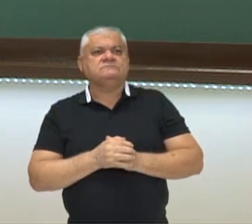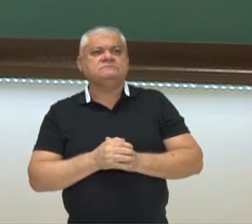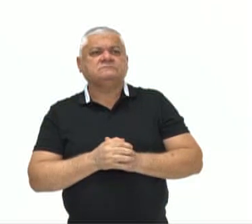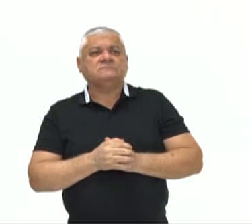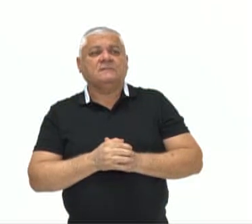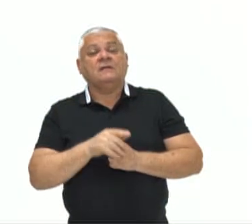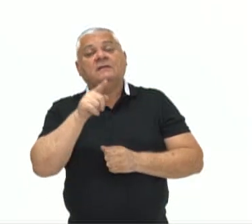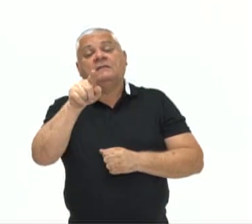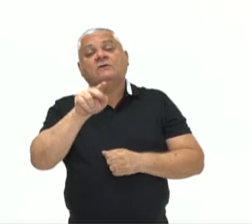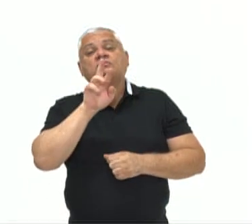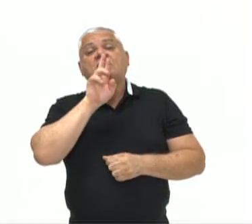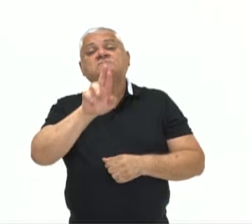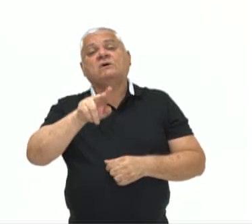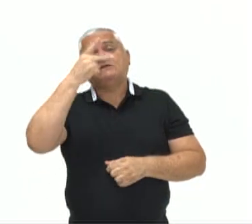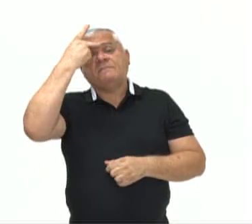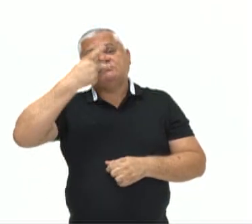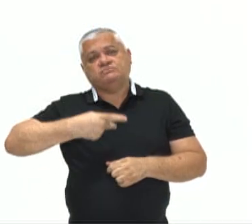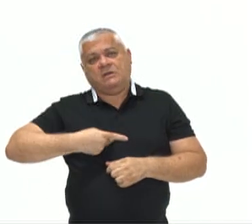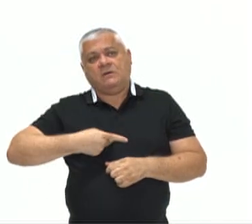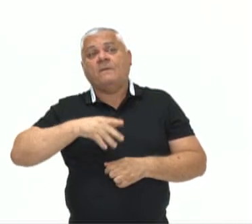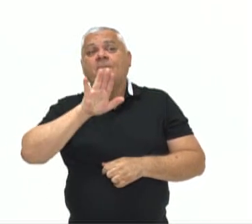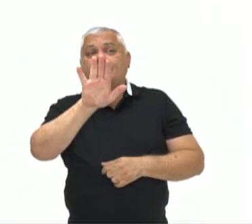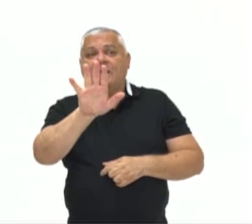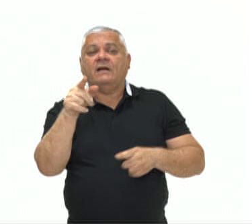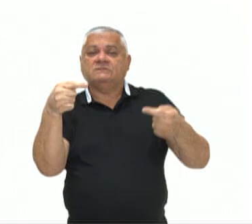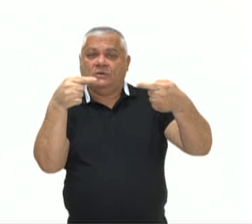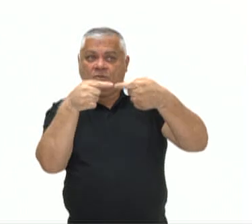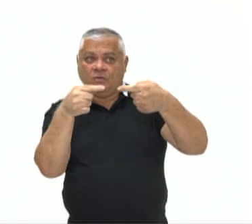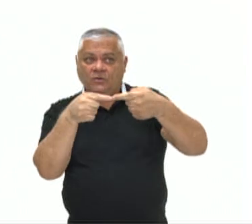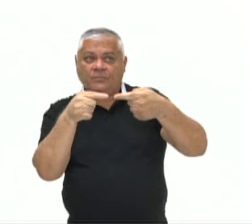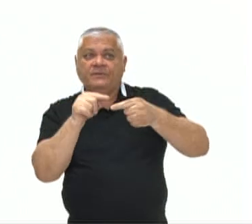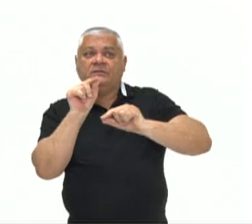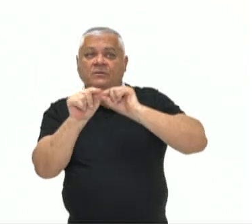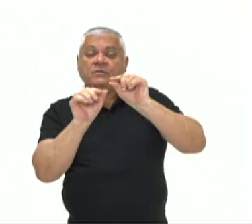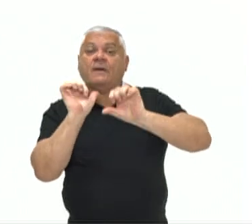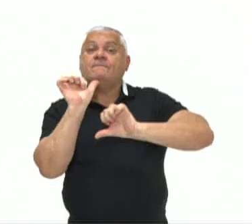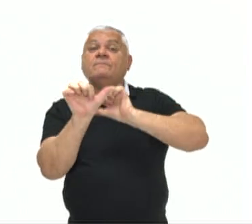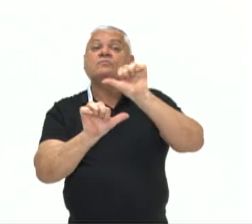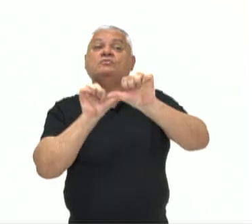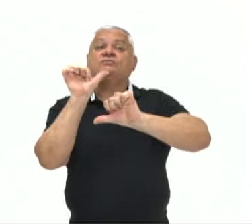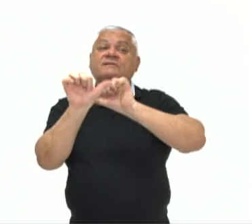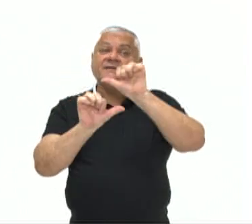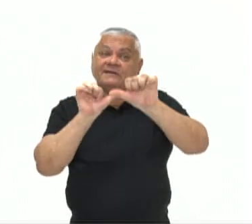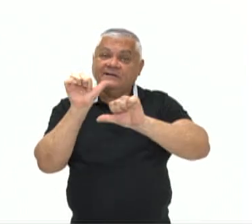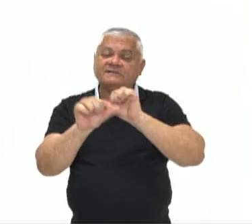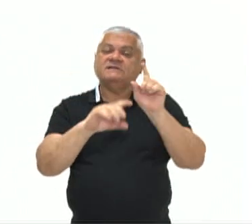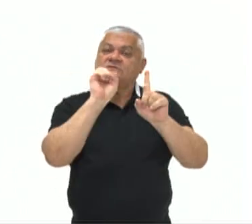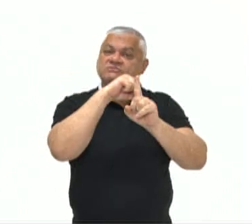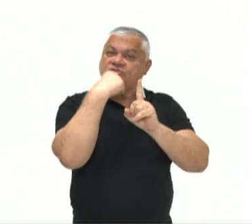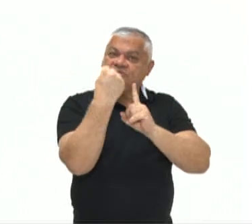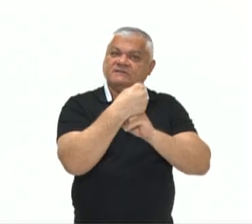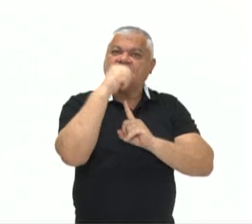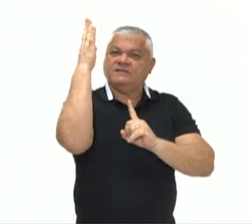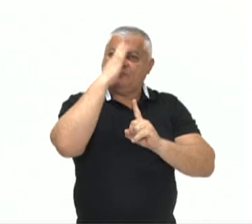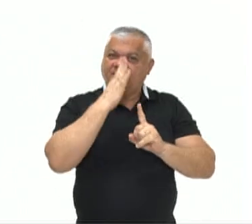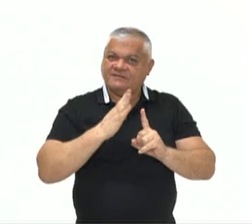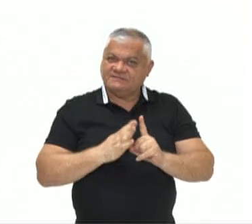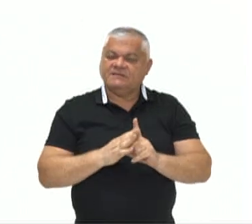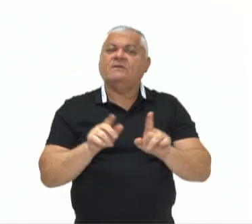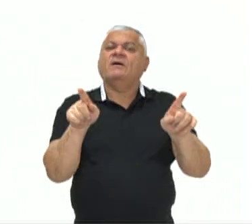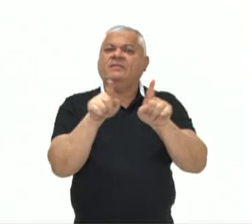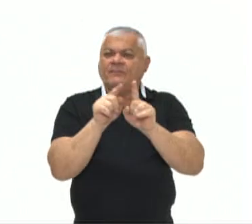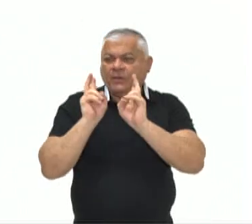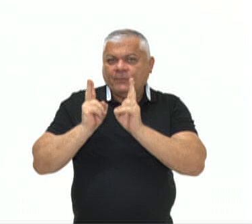Sua resposta, ainda que pessoal, deve levar em consideração as mudanças e permanências